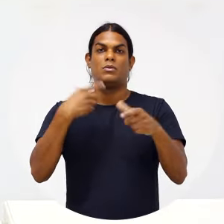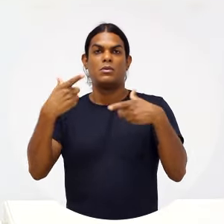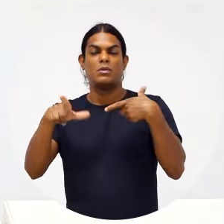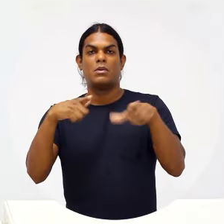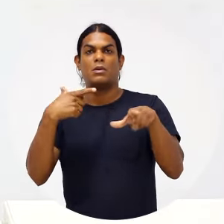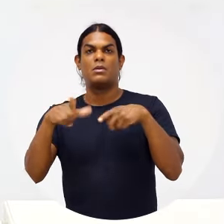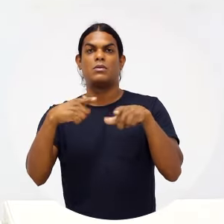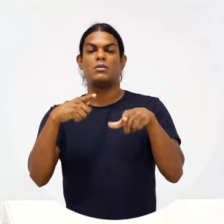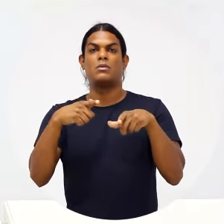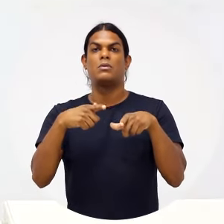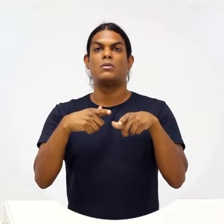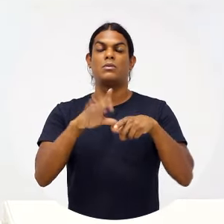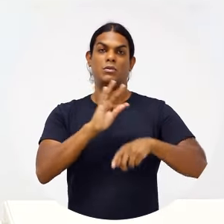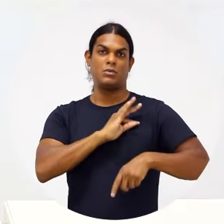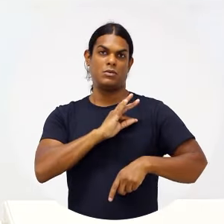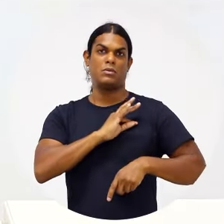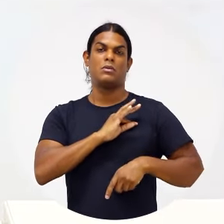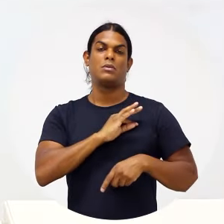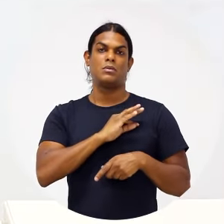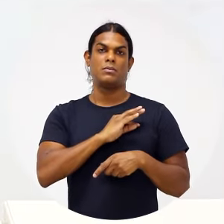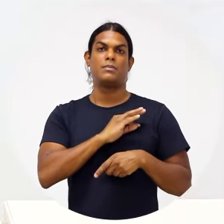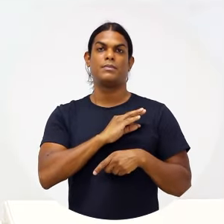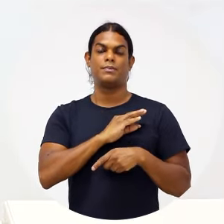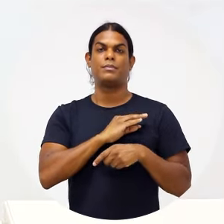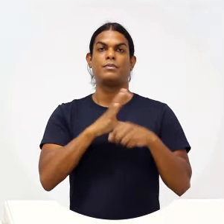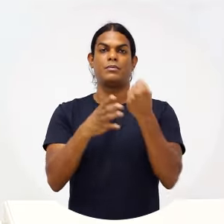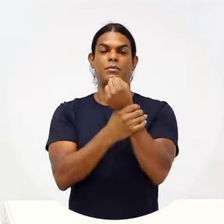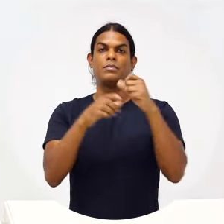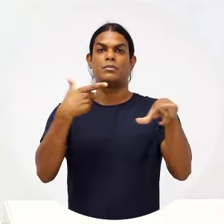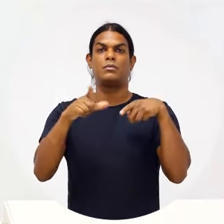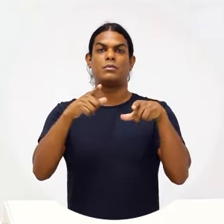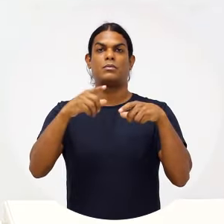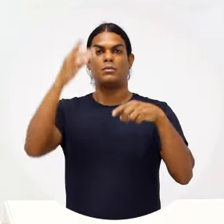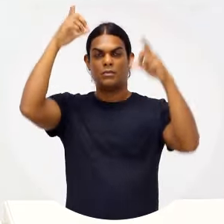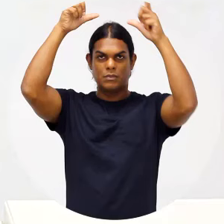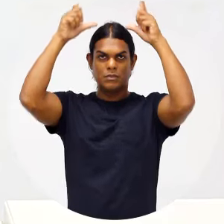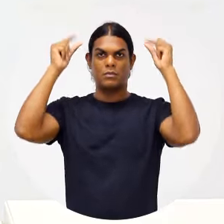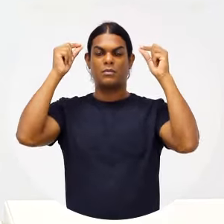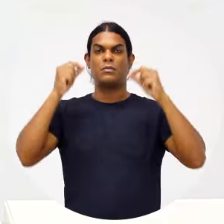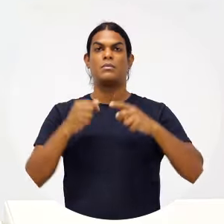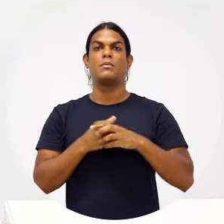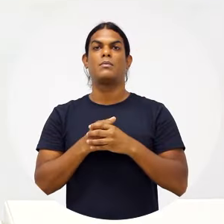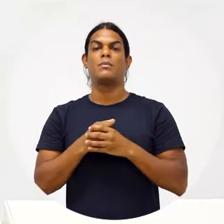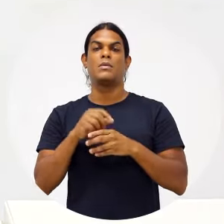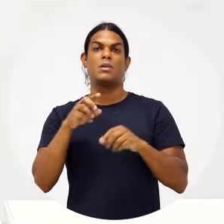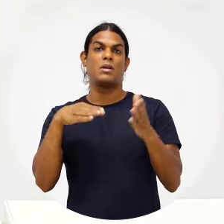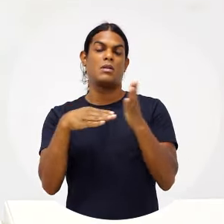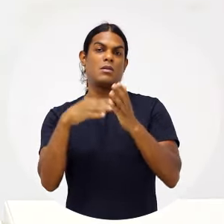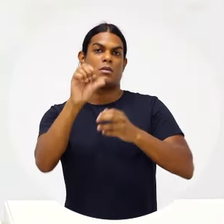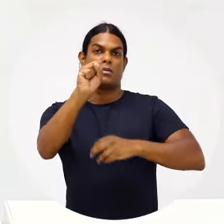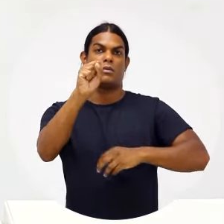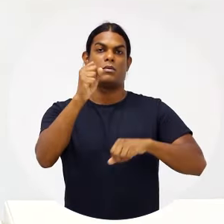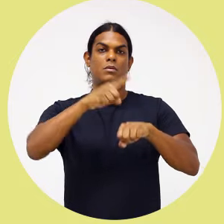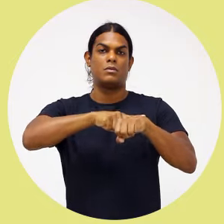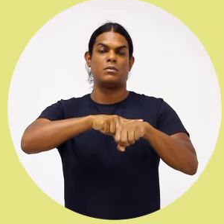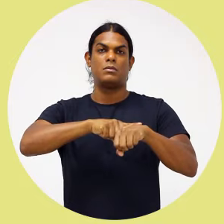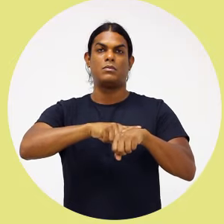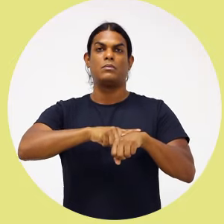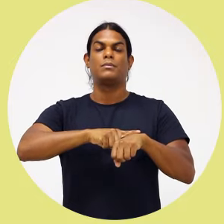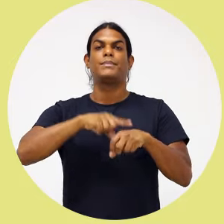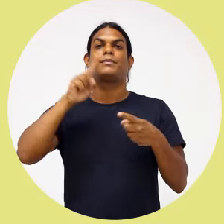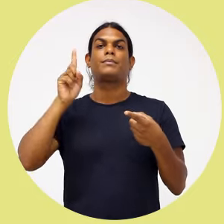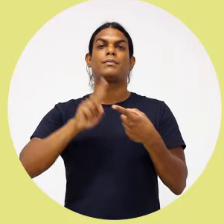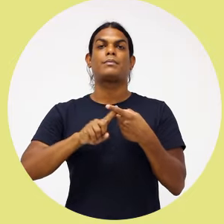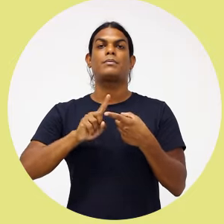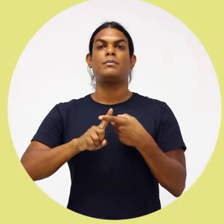que seria o técnico em segurança do trabalho e enfermagem, a carga horária deles seria de 8 horas. E uma outra